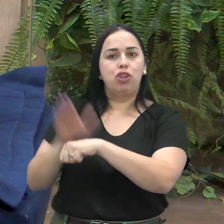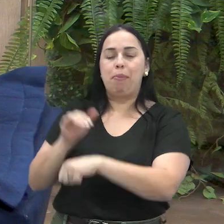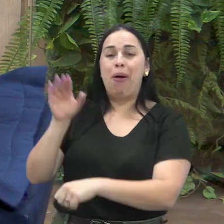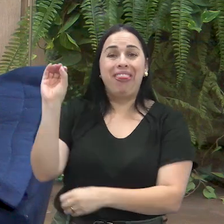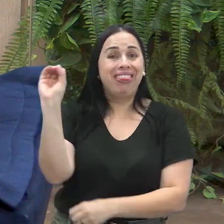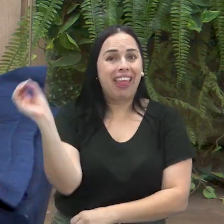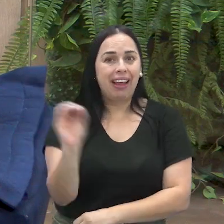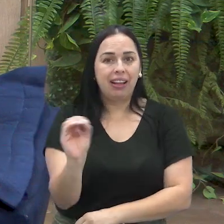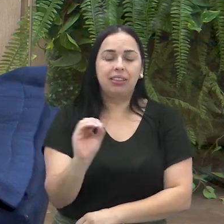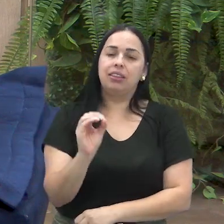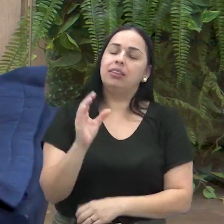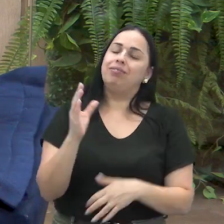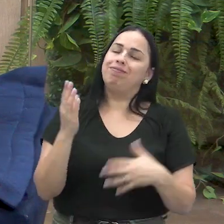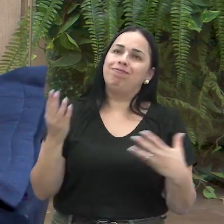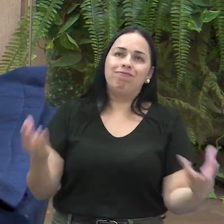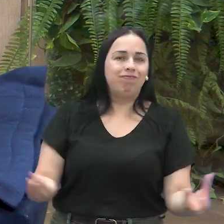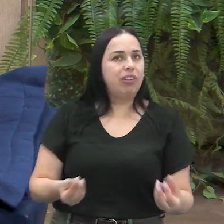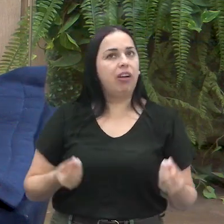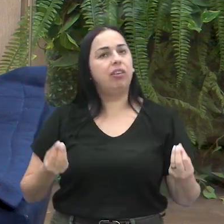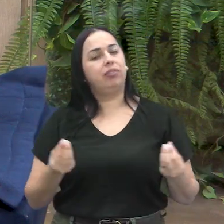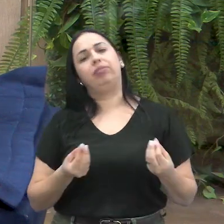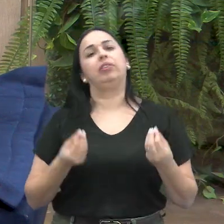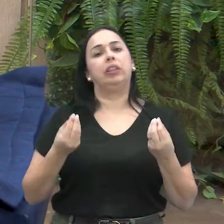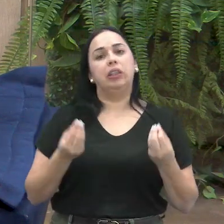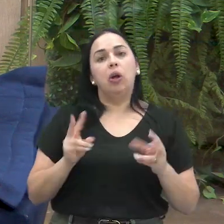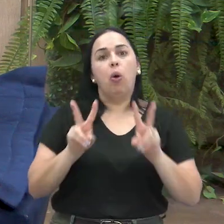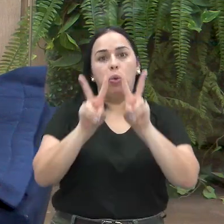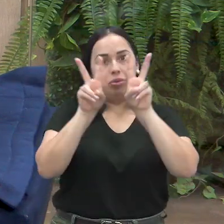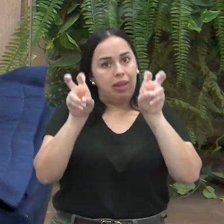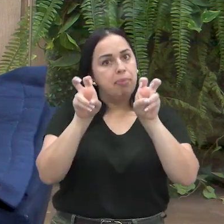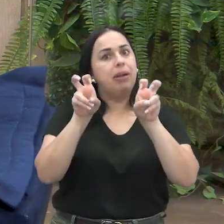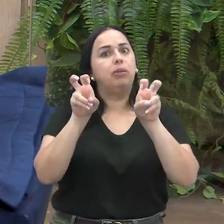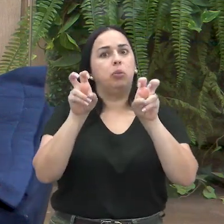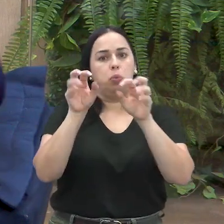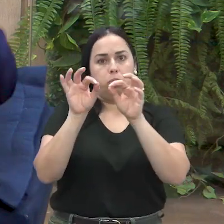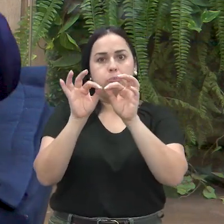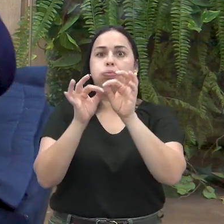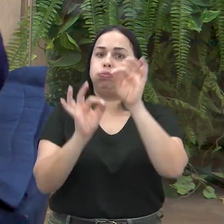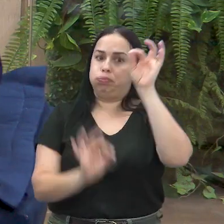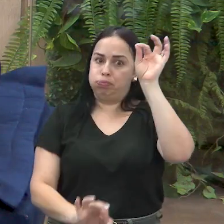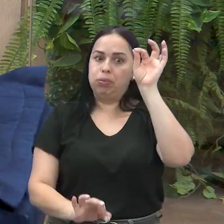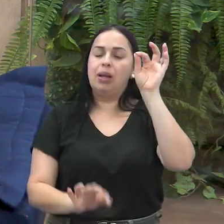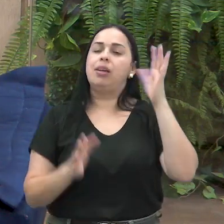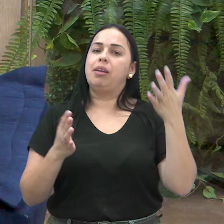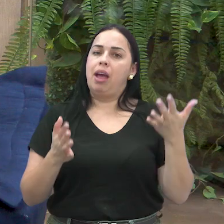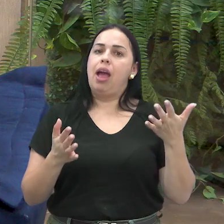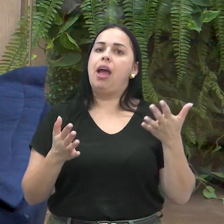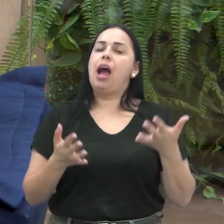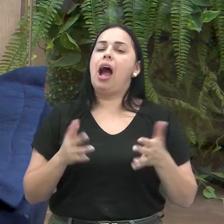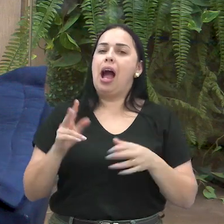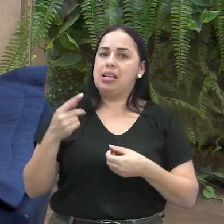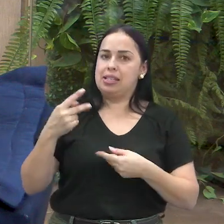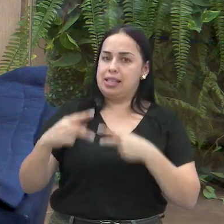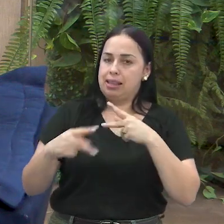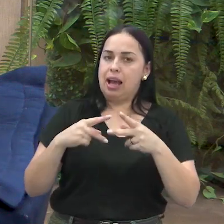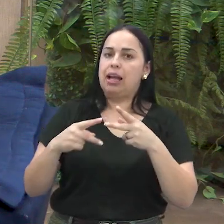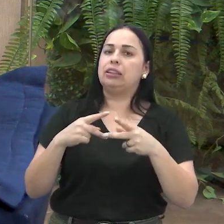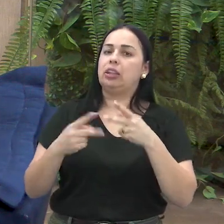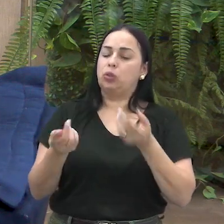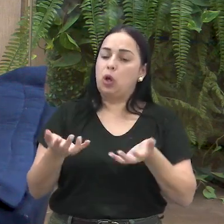não chamou essa entidade. Então, alguns detalhes, né, que o assunto é muito amplo, né? Para fazer uma cidade